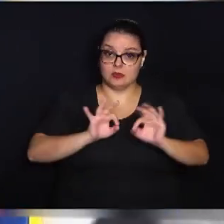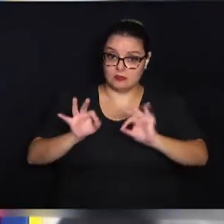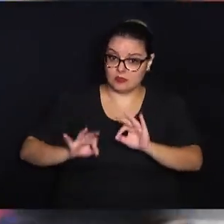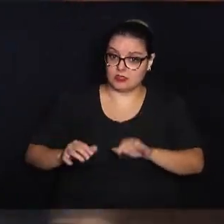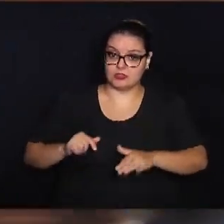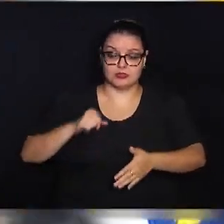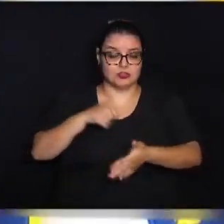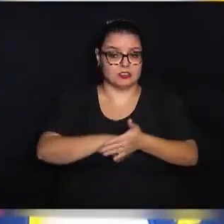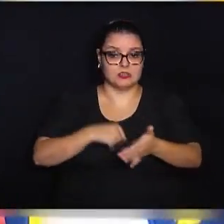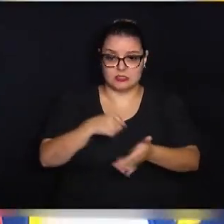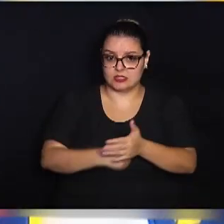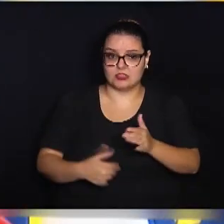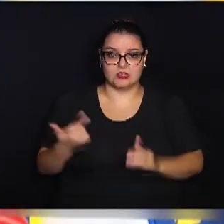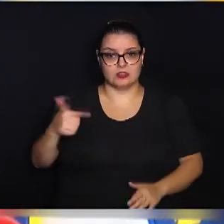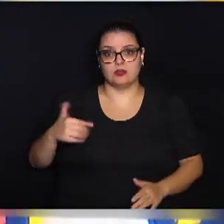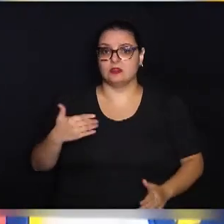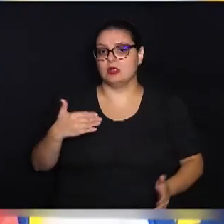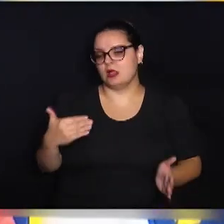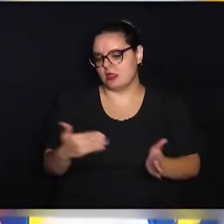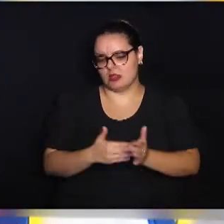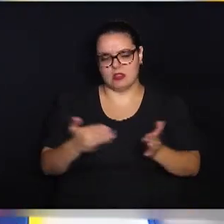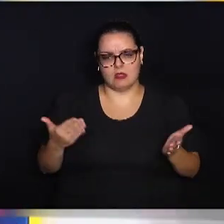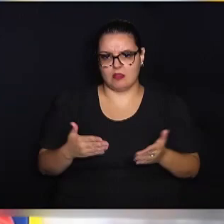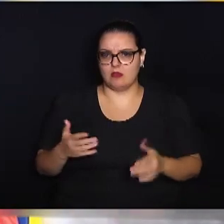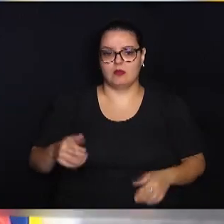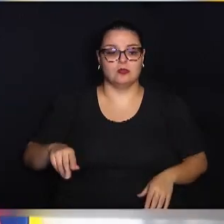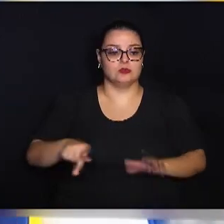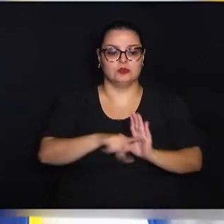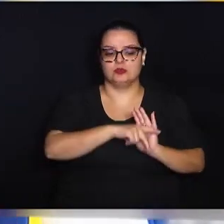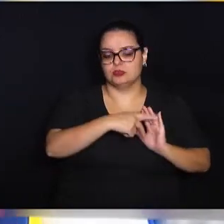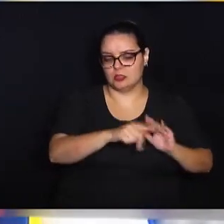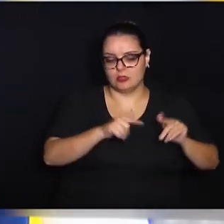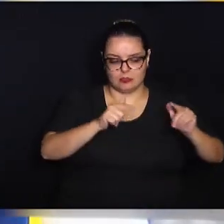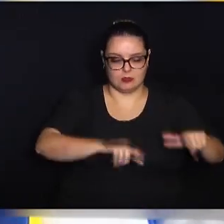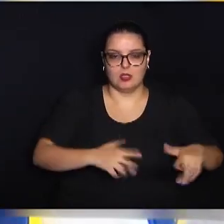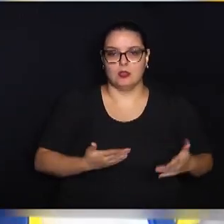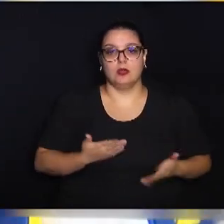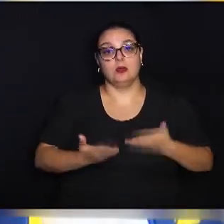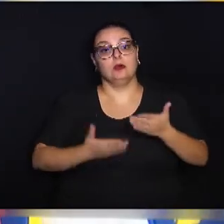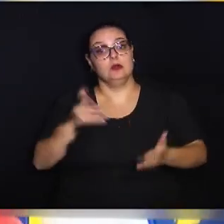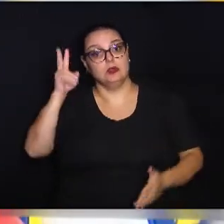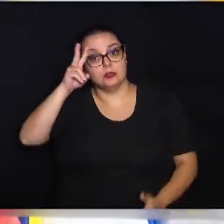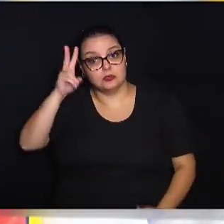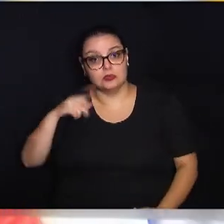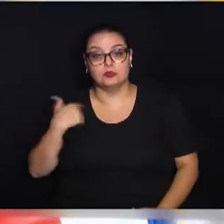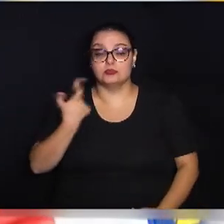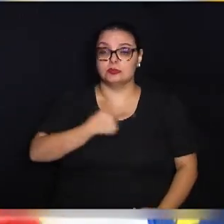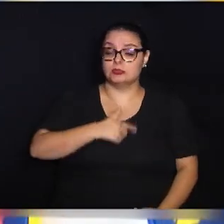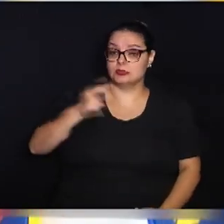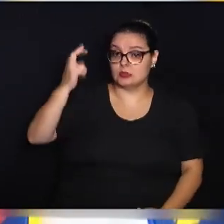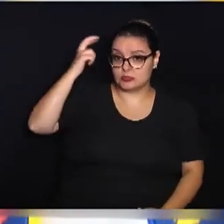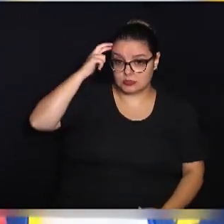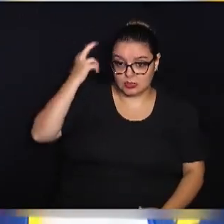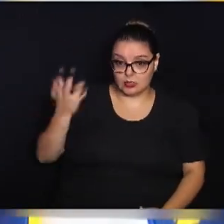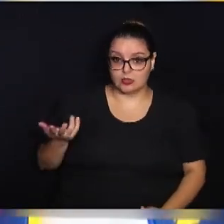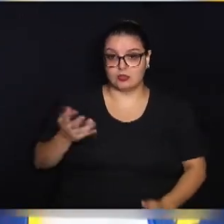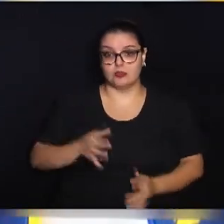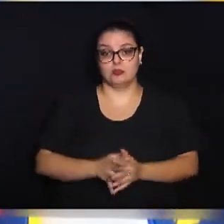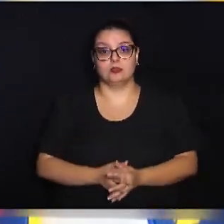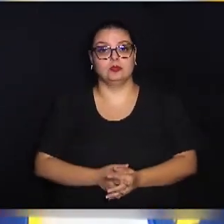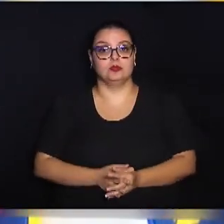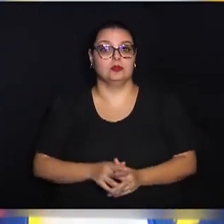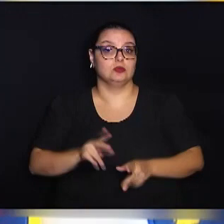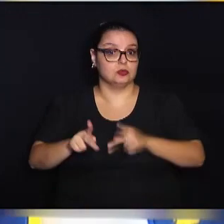que permanecem até hoje, fazendo a luta no seu território, né, preservação da nossa história, da cultura, né, do povo